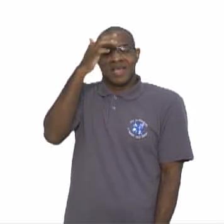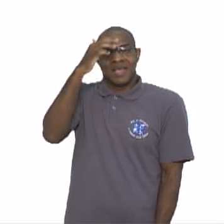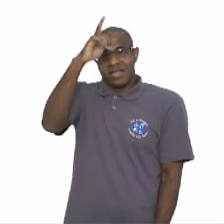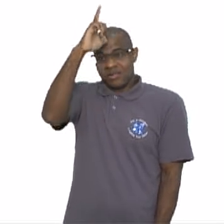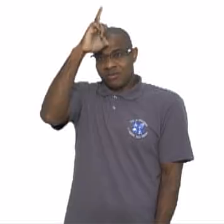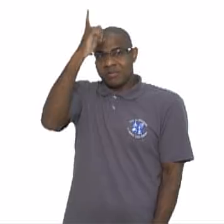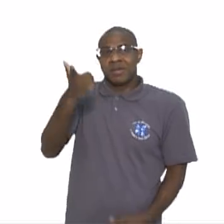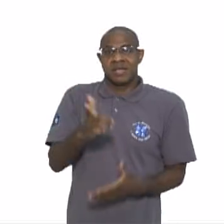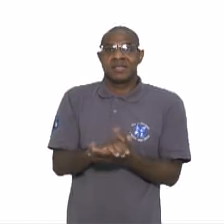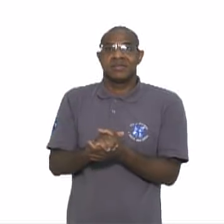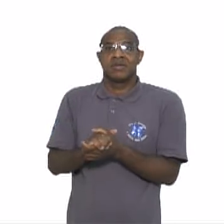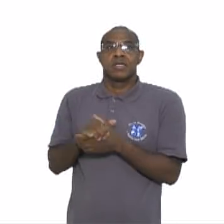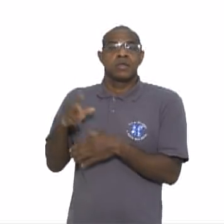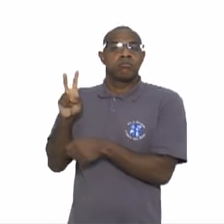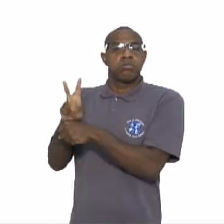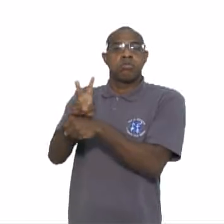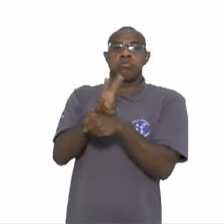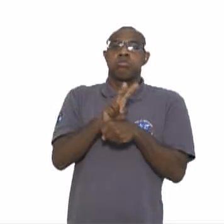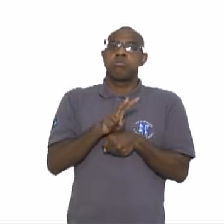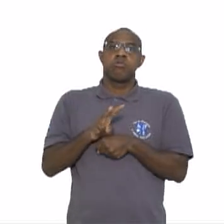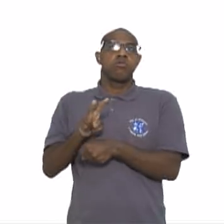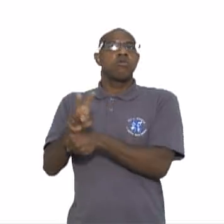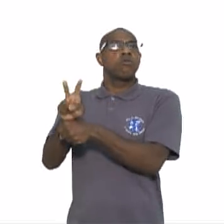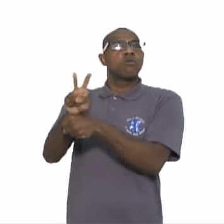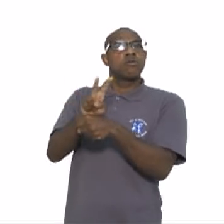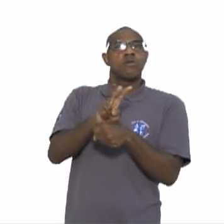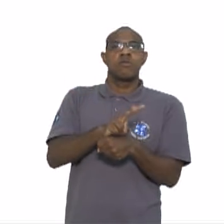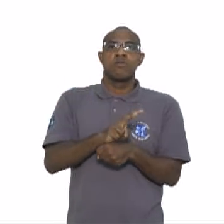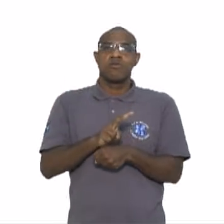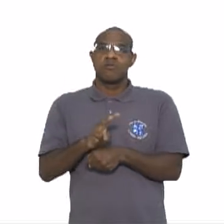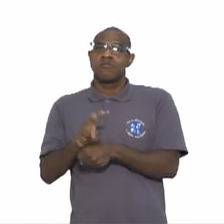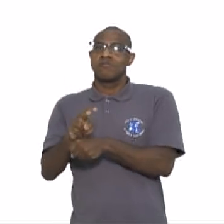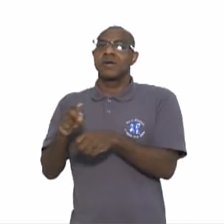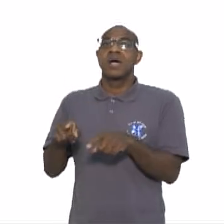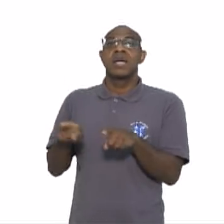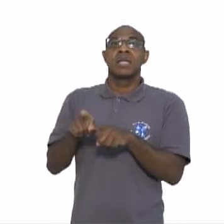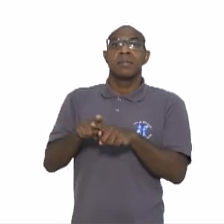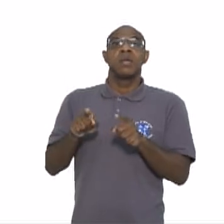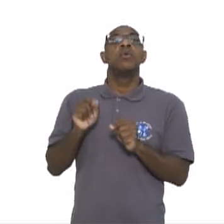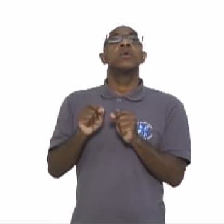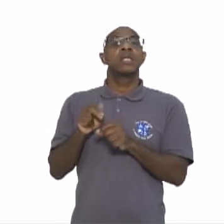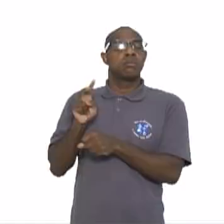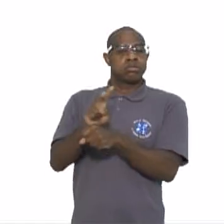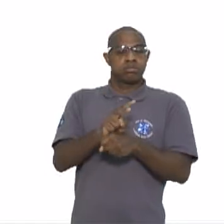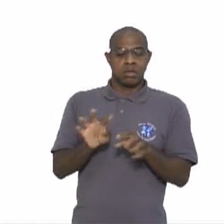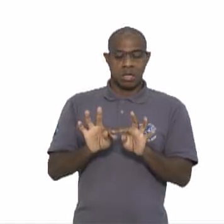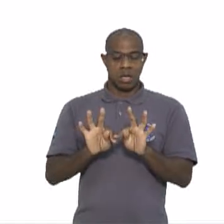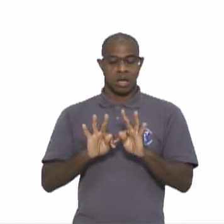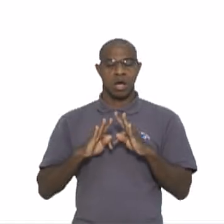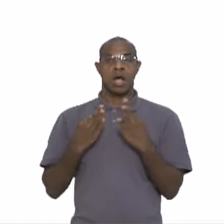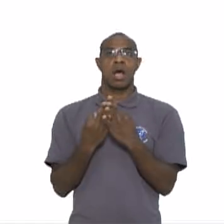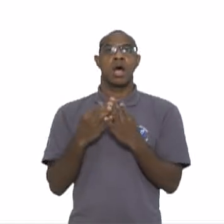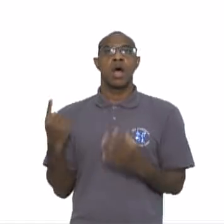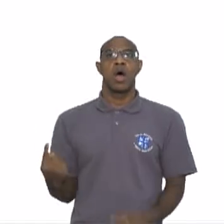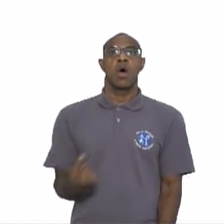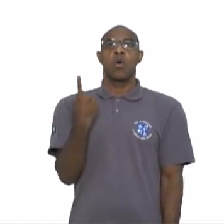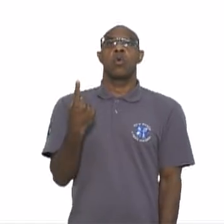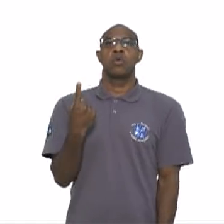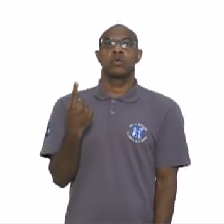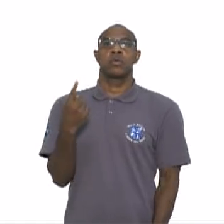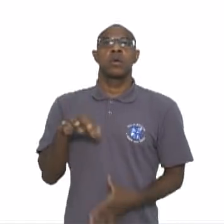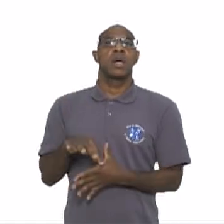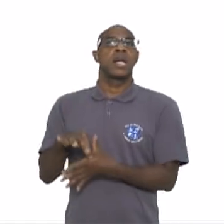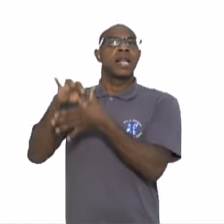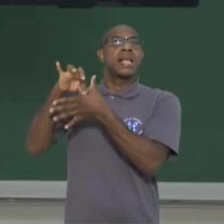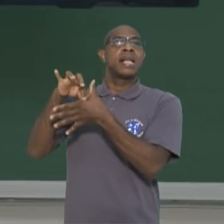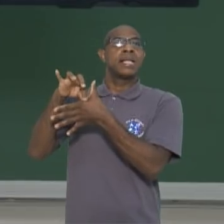vários chefes guerreiros. Também realizou a unificação dessas tribos sob o comando de um único líder, o rei, que passava agora, né,